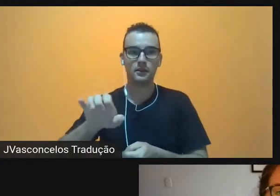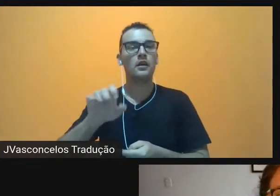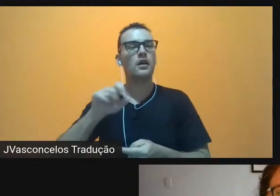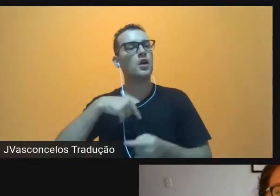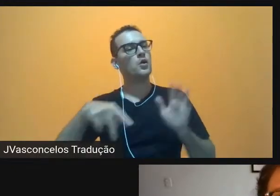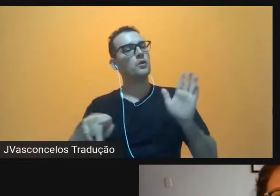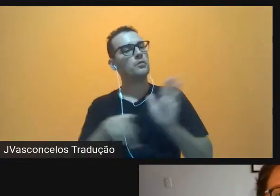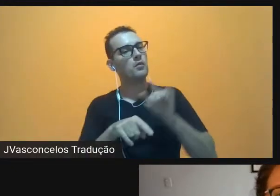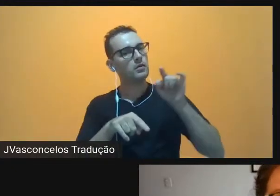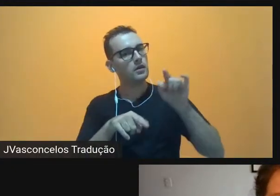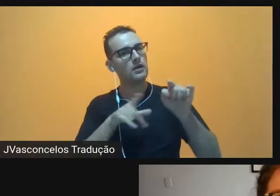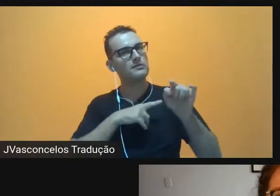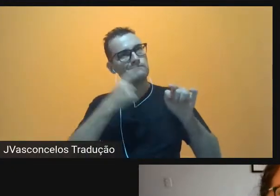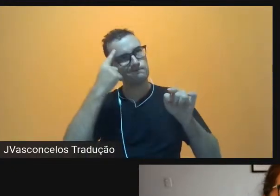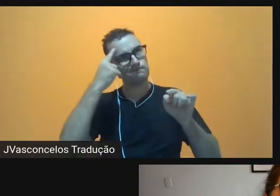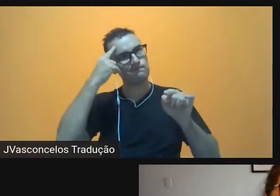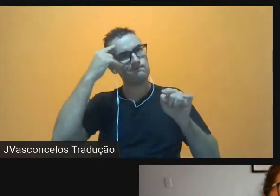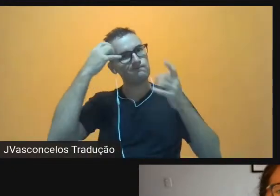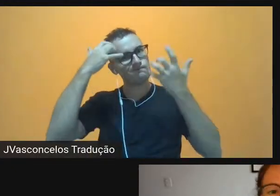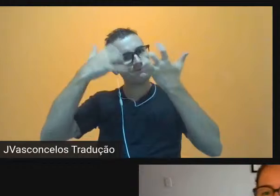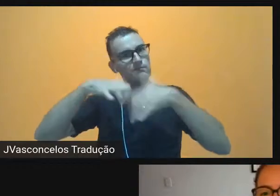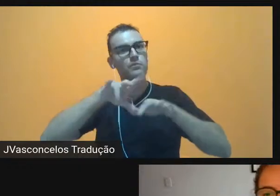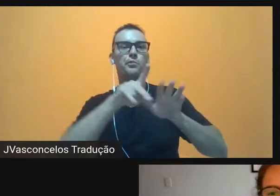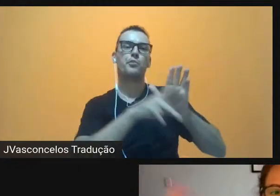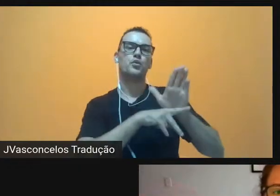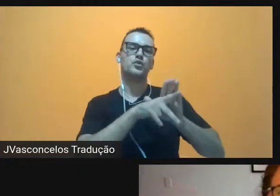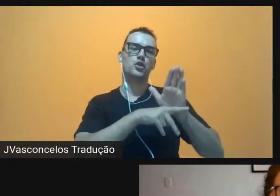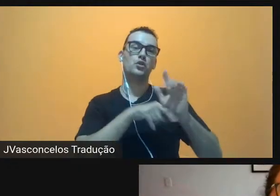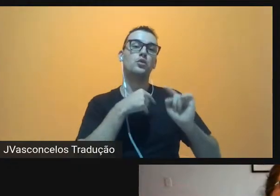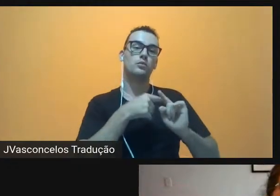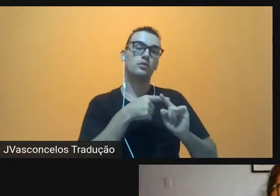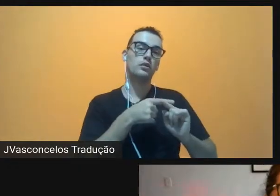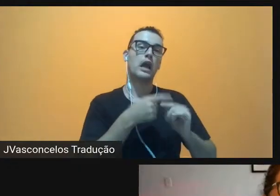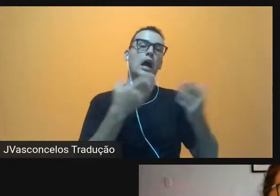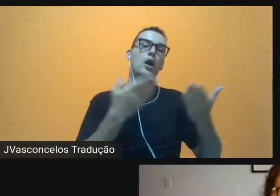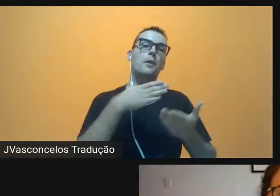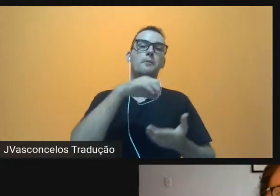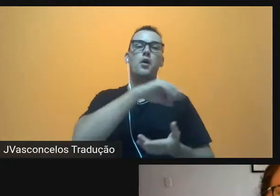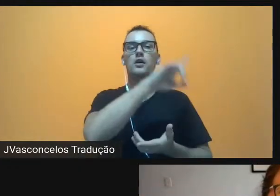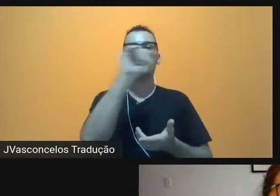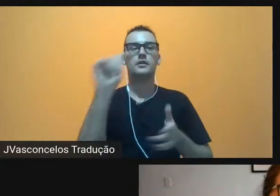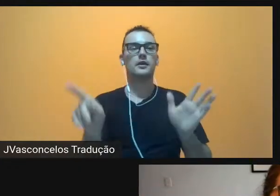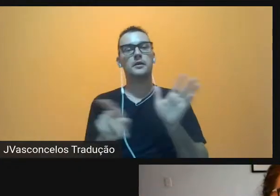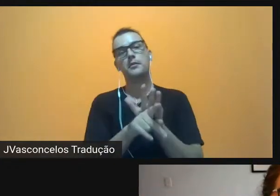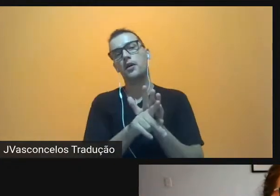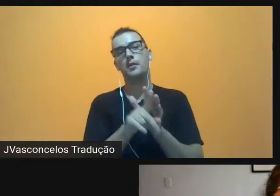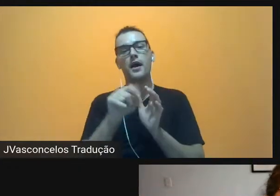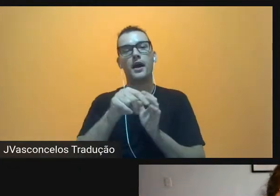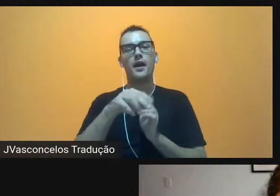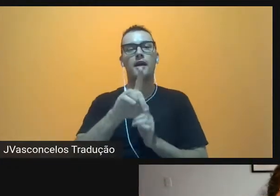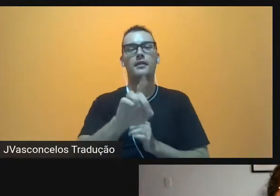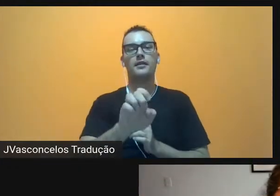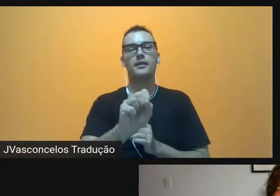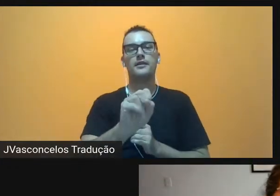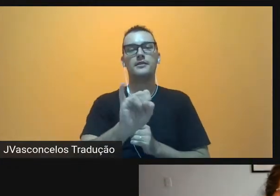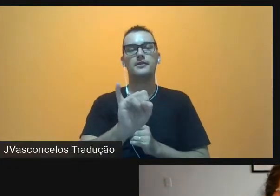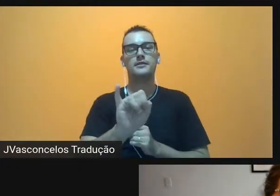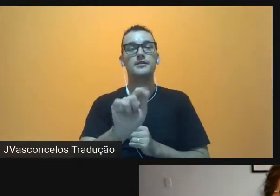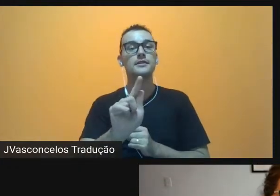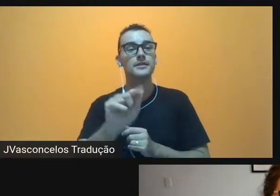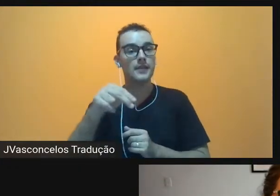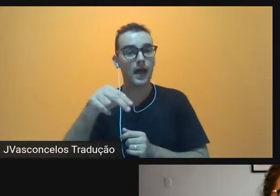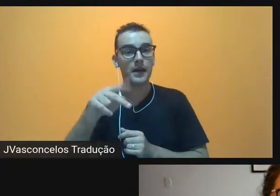projeto, né? De pensar projetualmente, né? O que hoje está na moda, o design thinking, né? A gente já tem